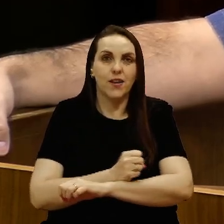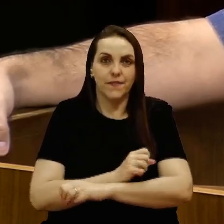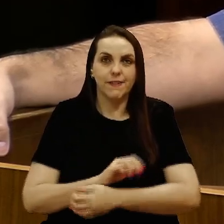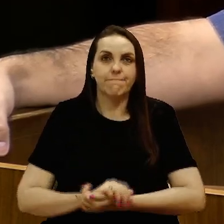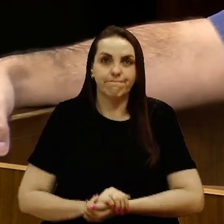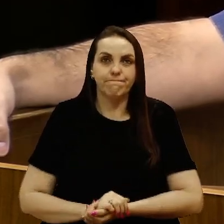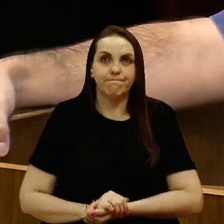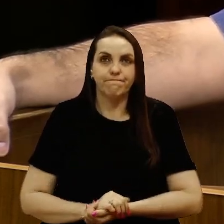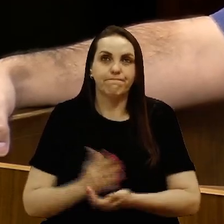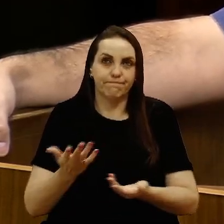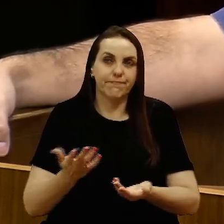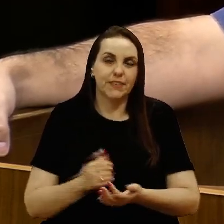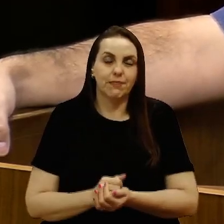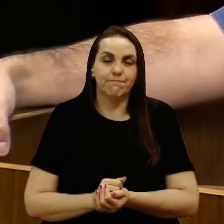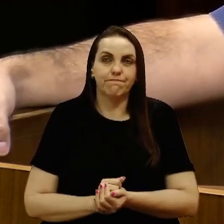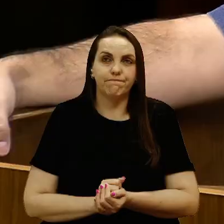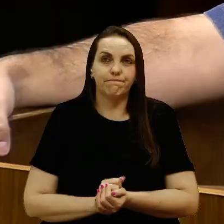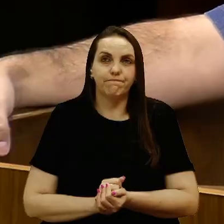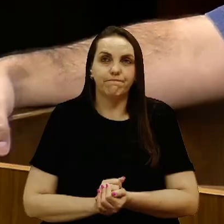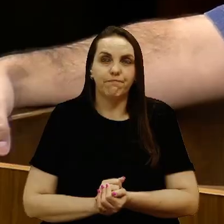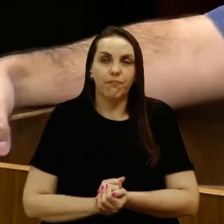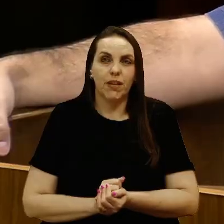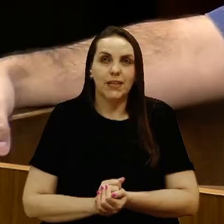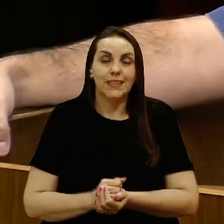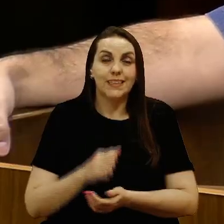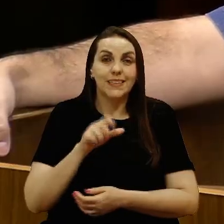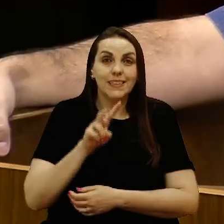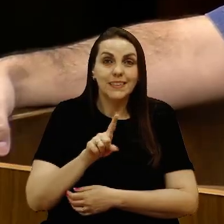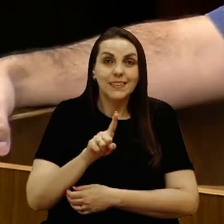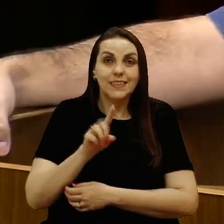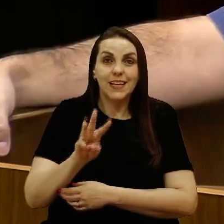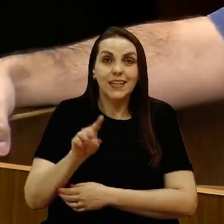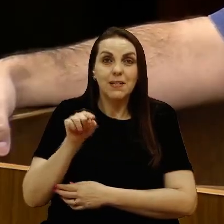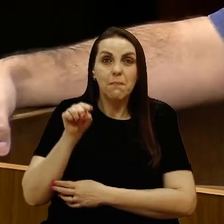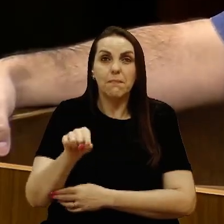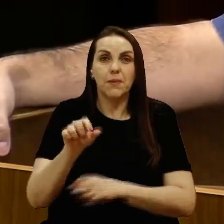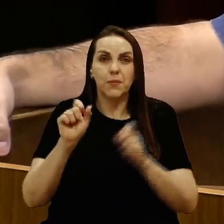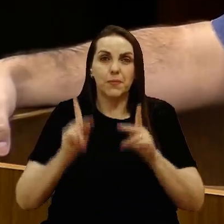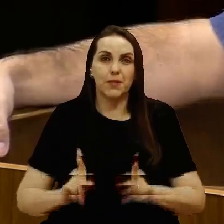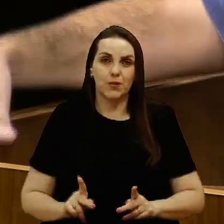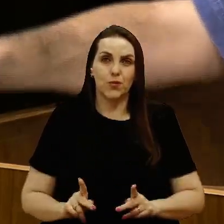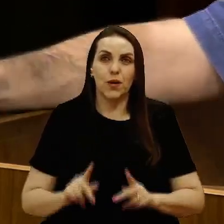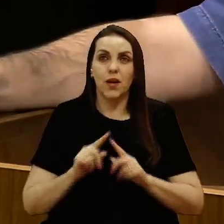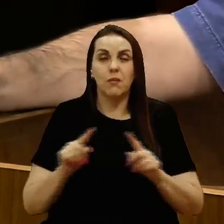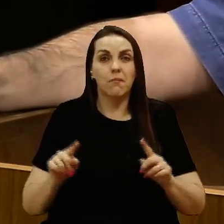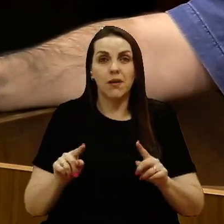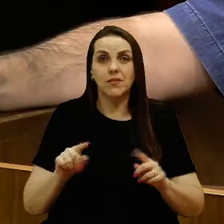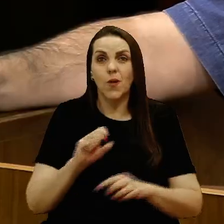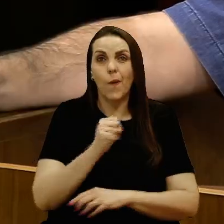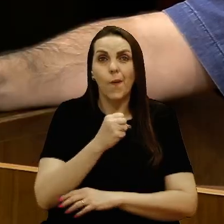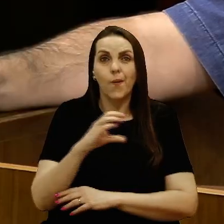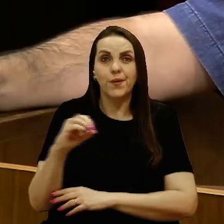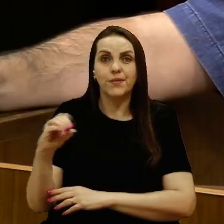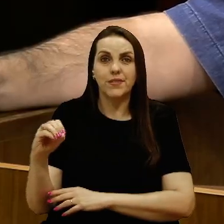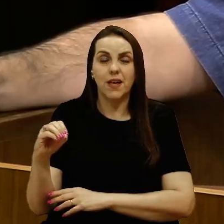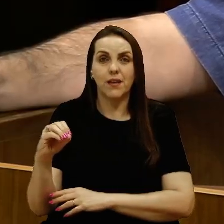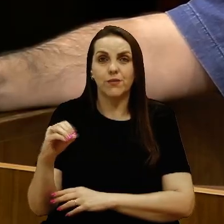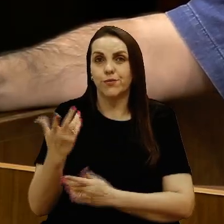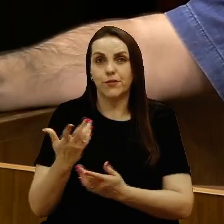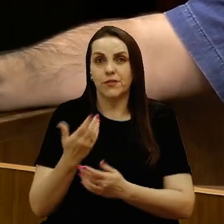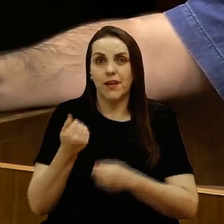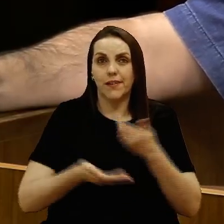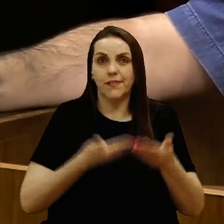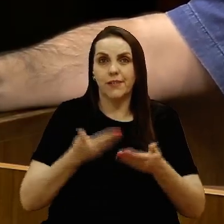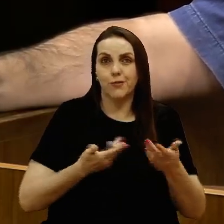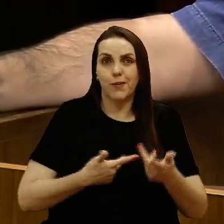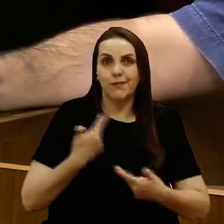AB. Nós temos 13 mil pessoas, só que nós produzimos só 800 procedimentos por mês. Mas entram 1.000